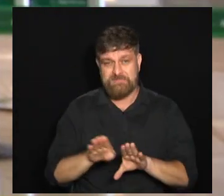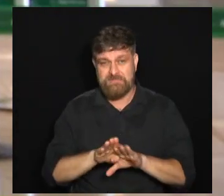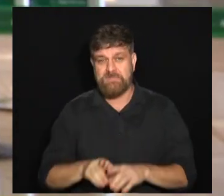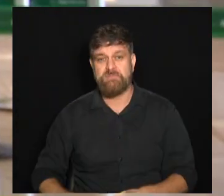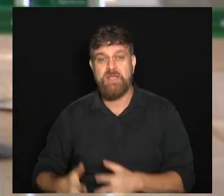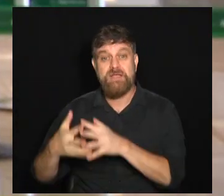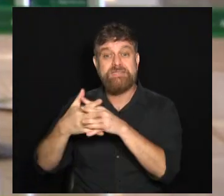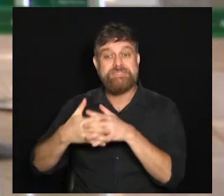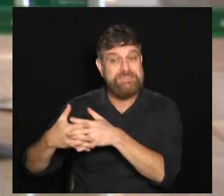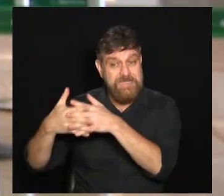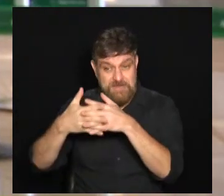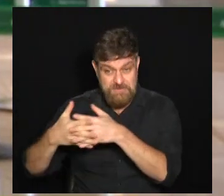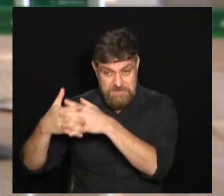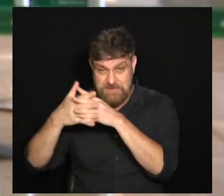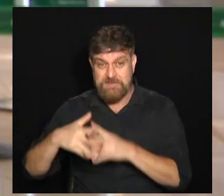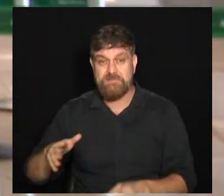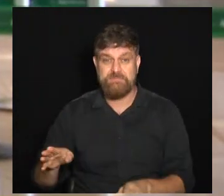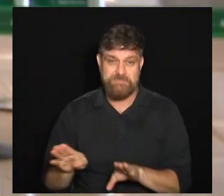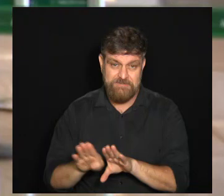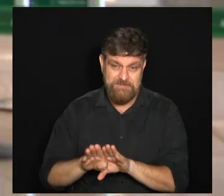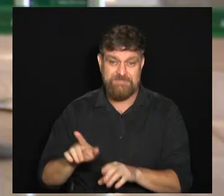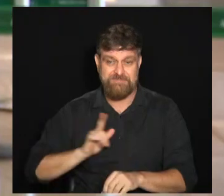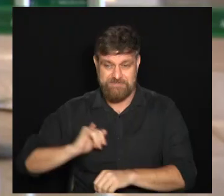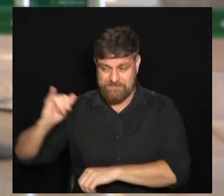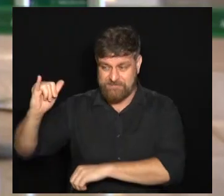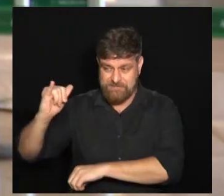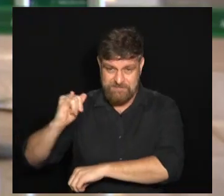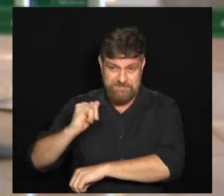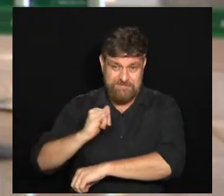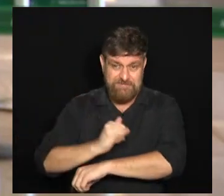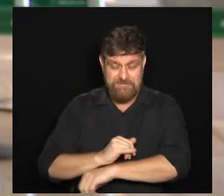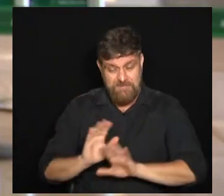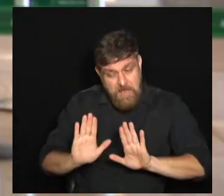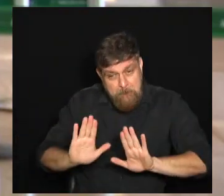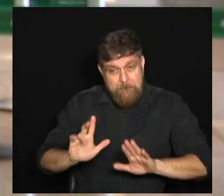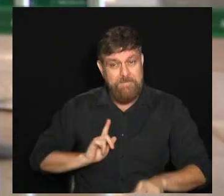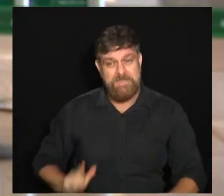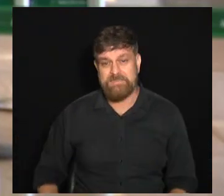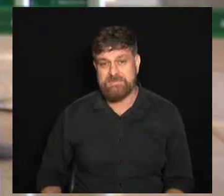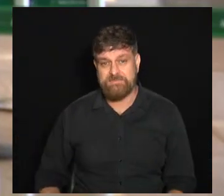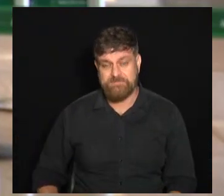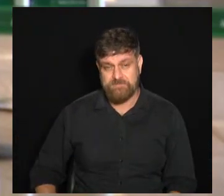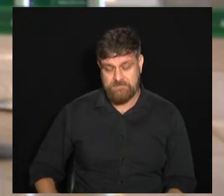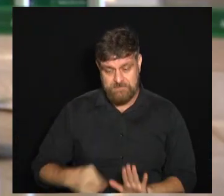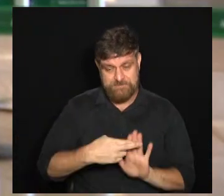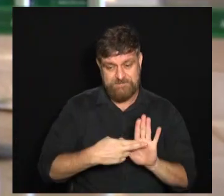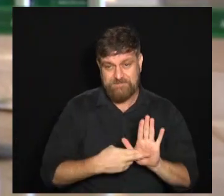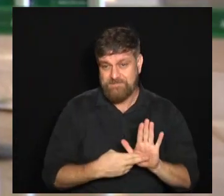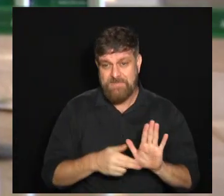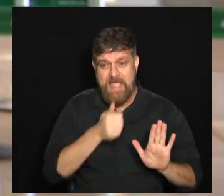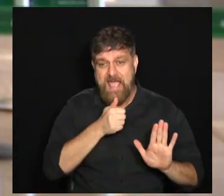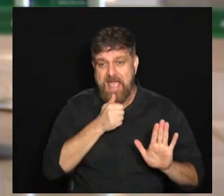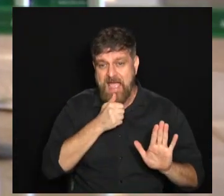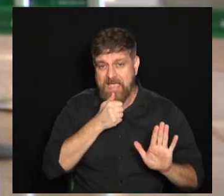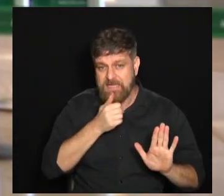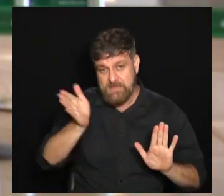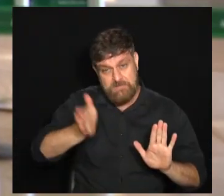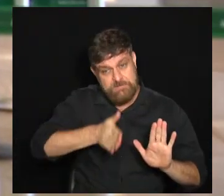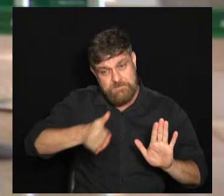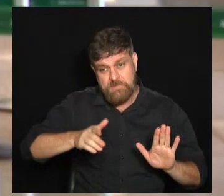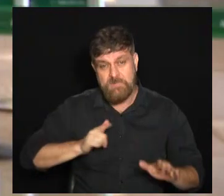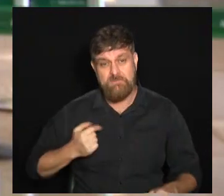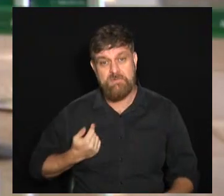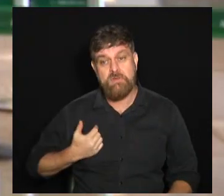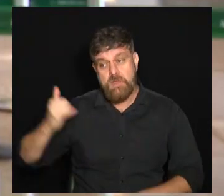Estados Unidos, né? Fort Lauderdale e Orlando, mas na medida não entrou esses voos dos Estados Unidos. Então, em princípio,